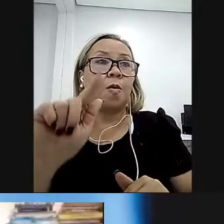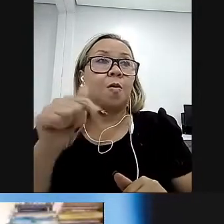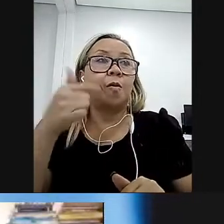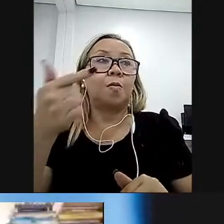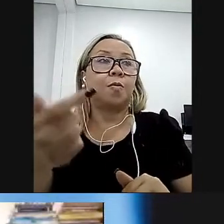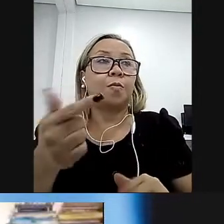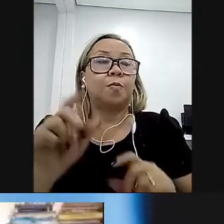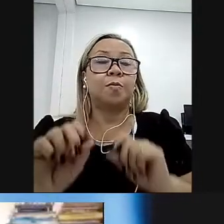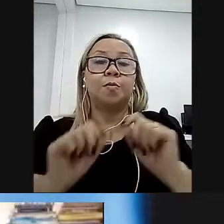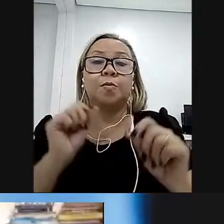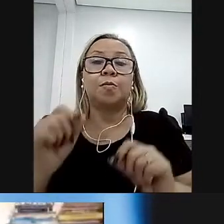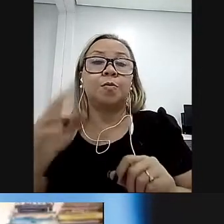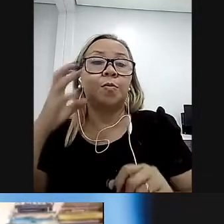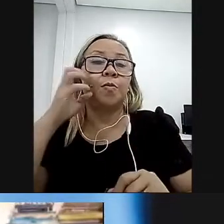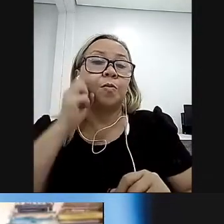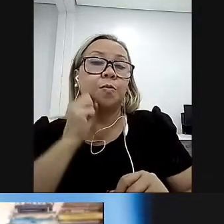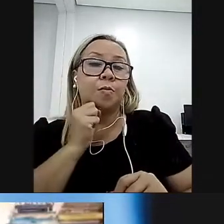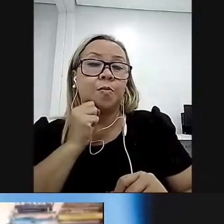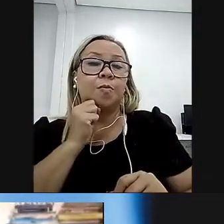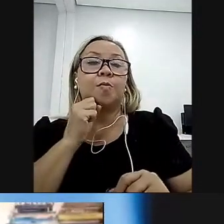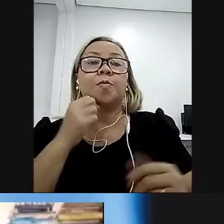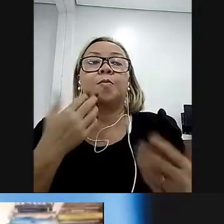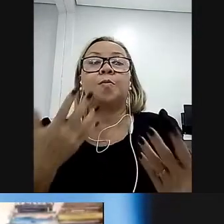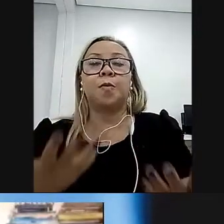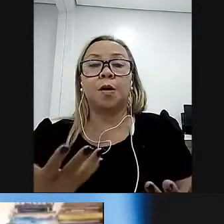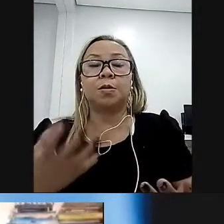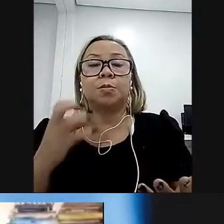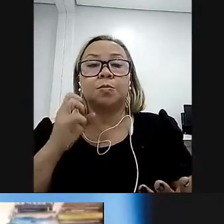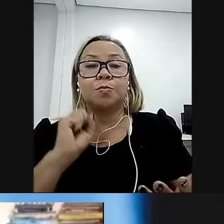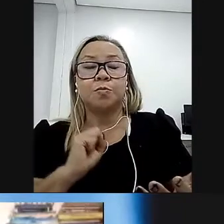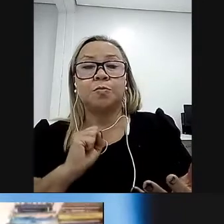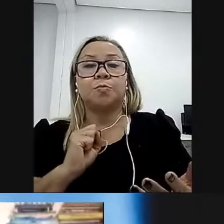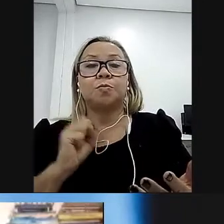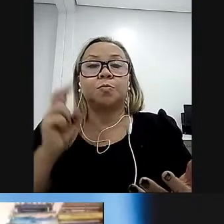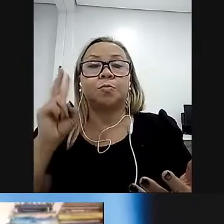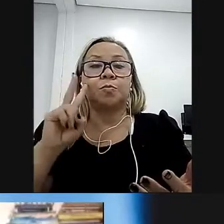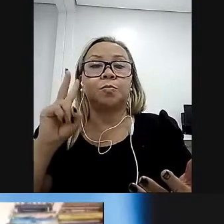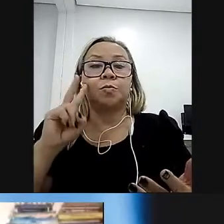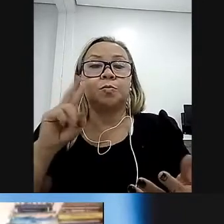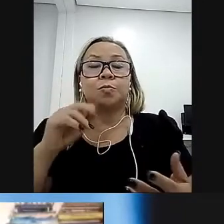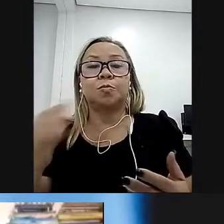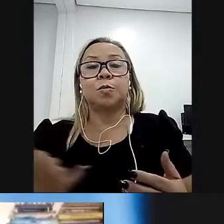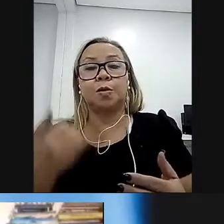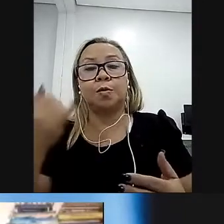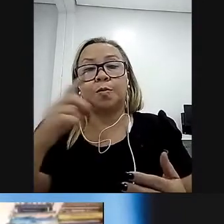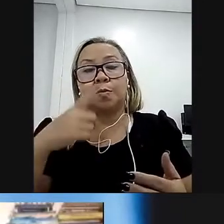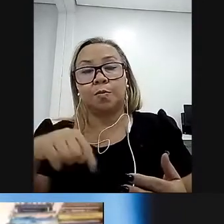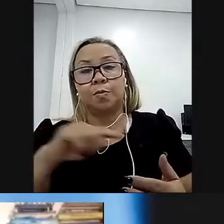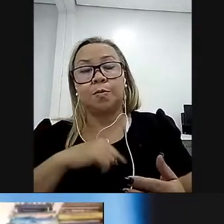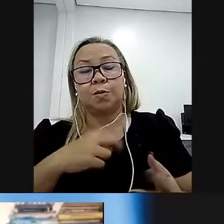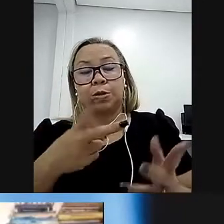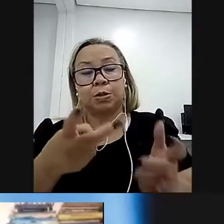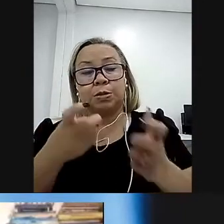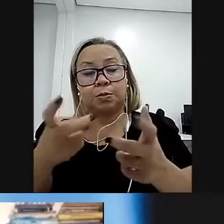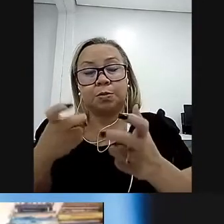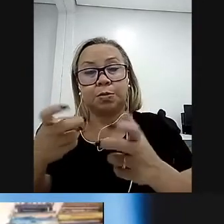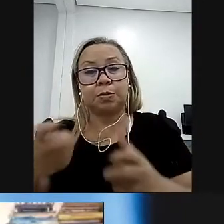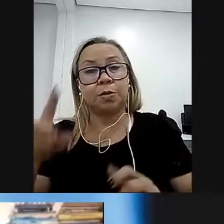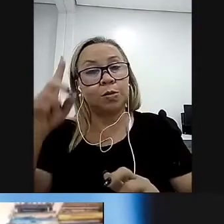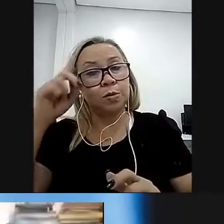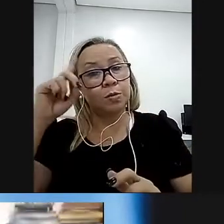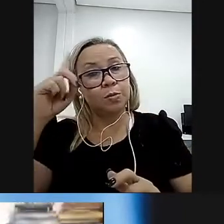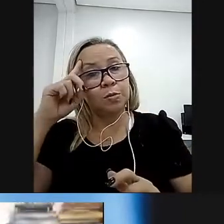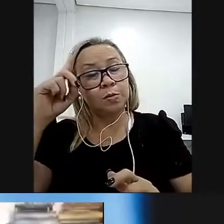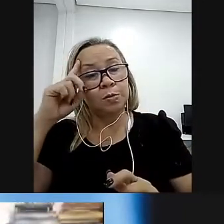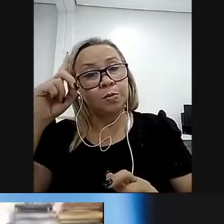do patrimônio, né? Porque sem memória não pode ter patrimônio. É importante a gente ver essa coisa do cotidiano, qual é o...